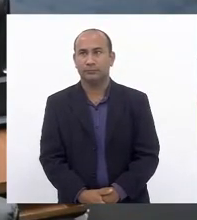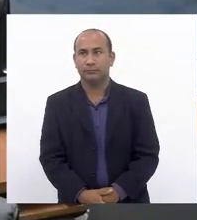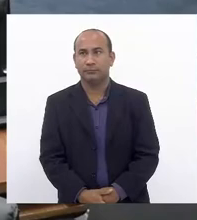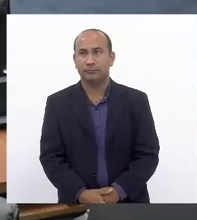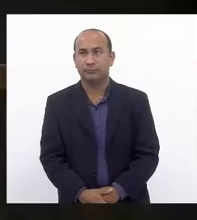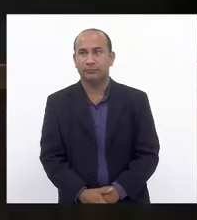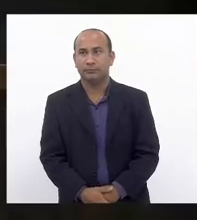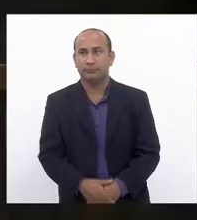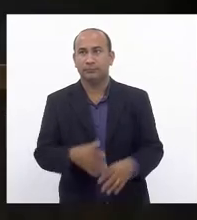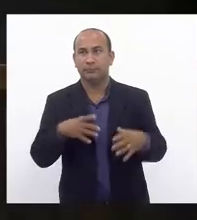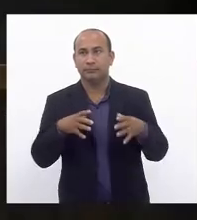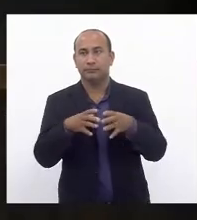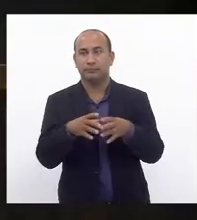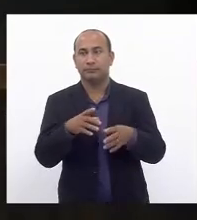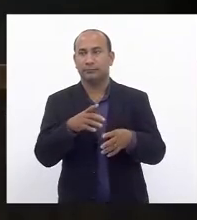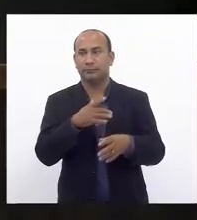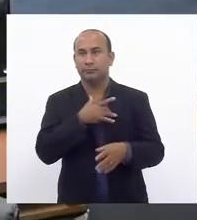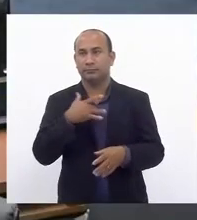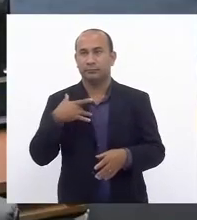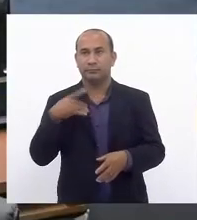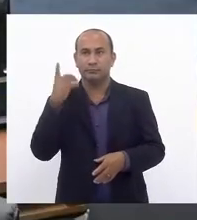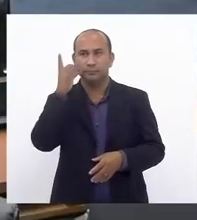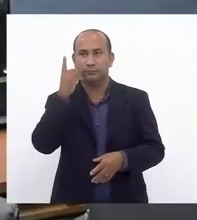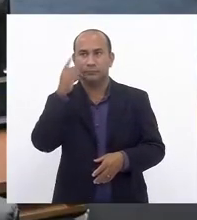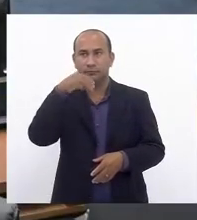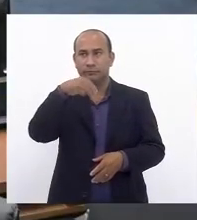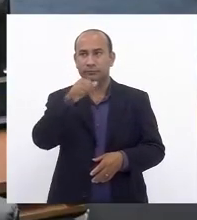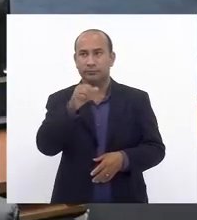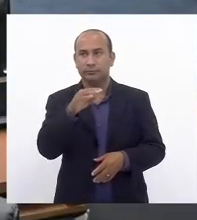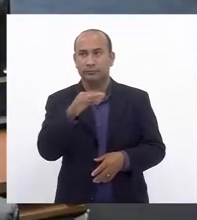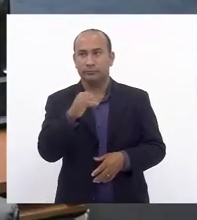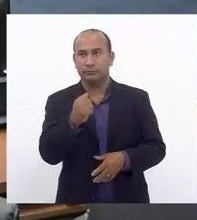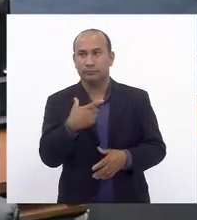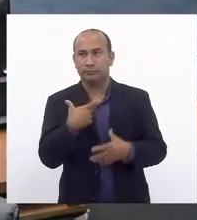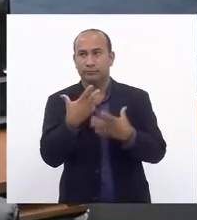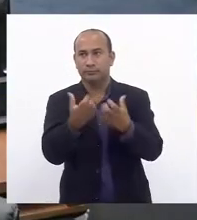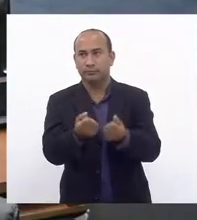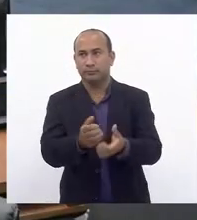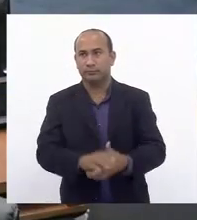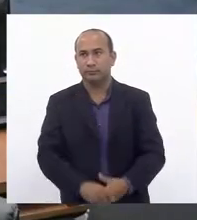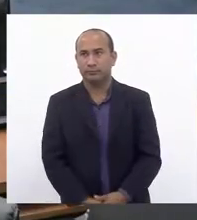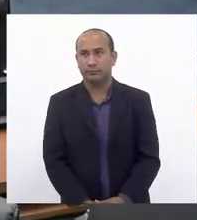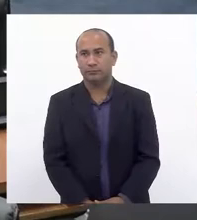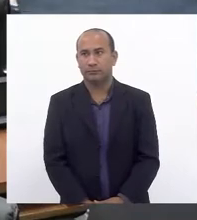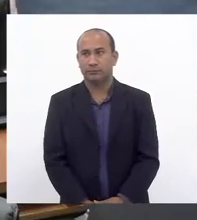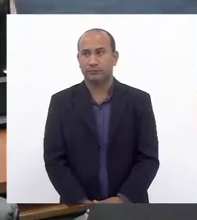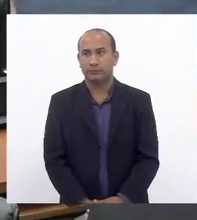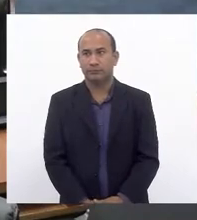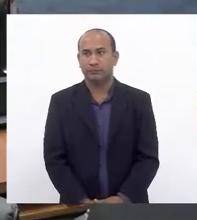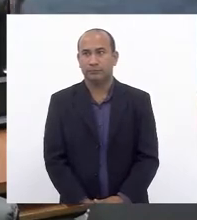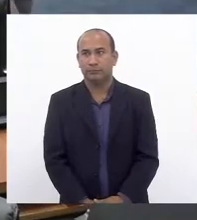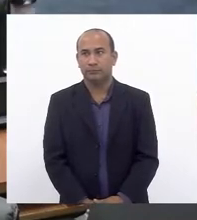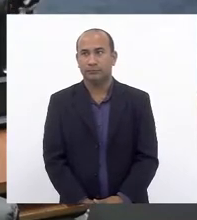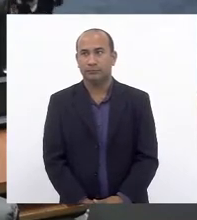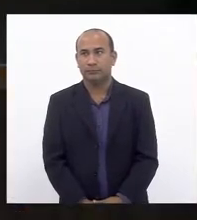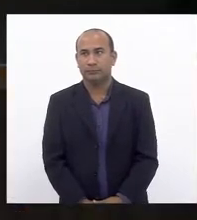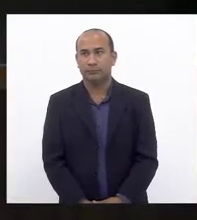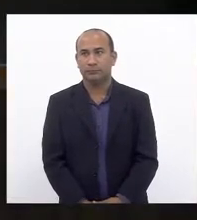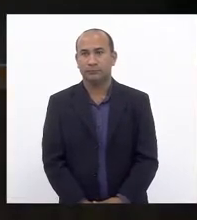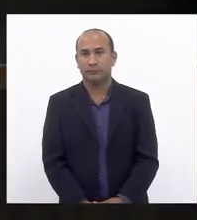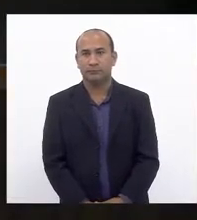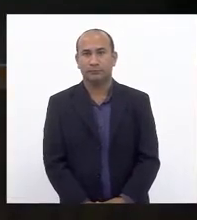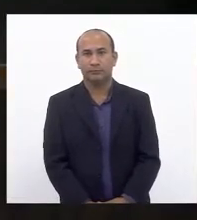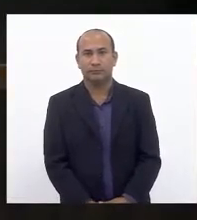Pela Comissão de Saúde, deputada Marta Rocha. Parecer favorável. Perdão. Para discutir,